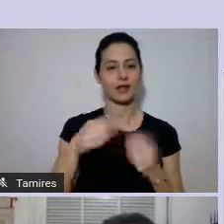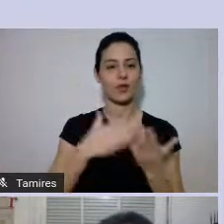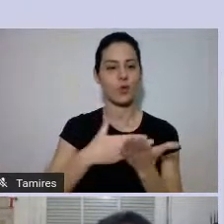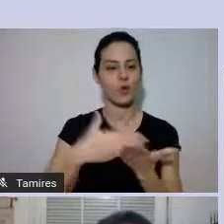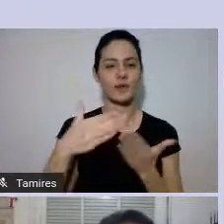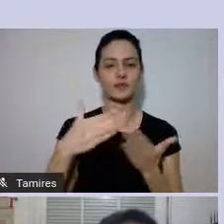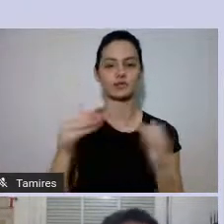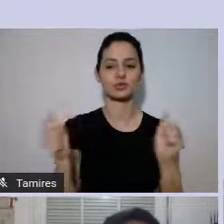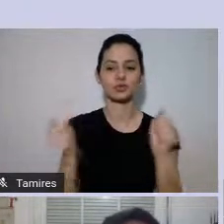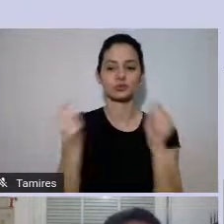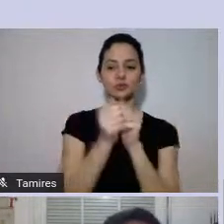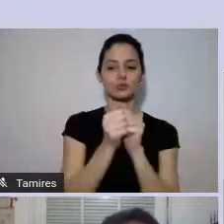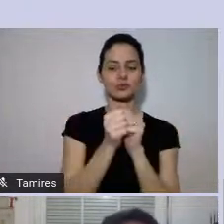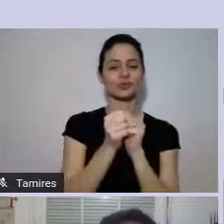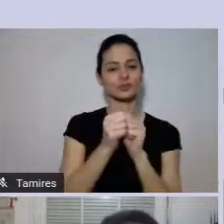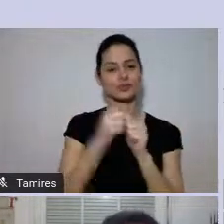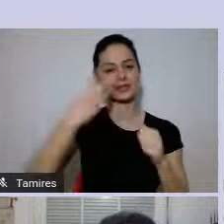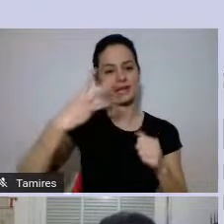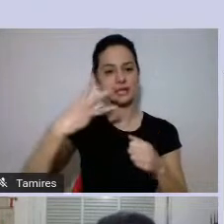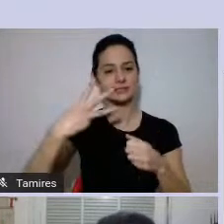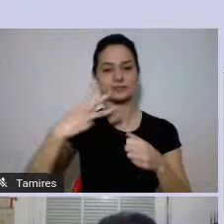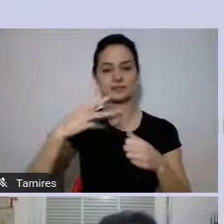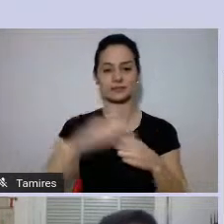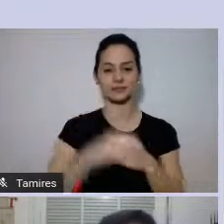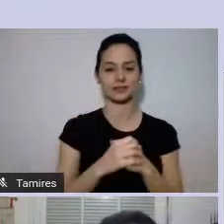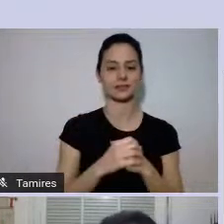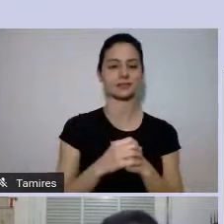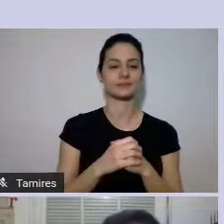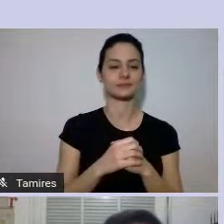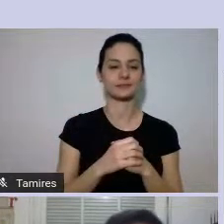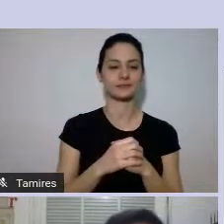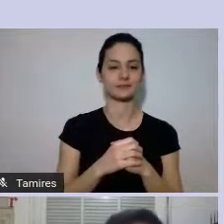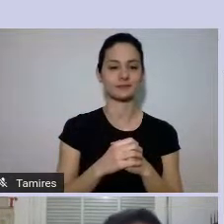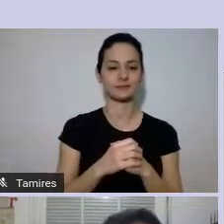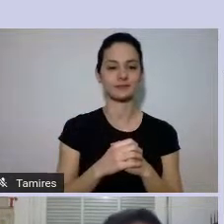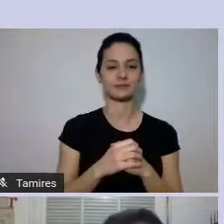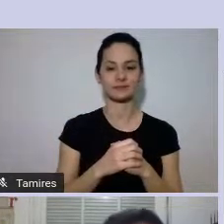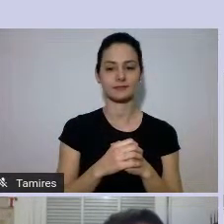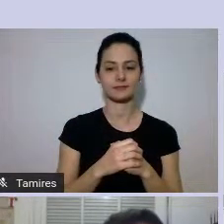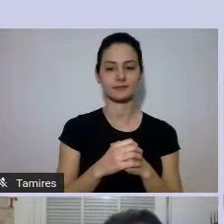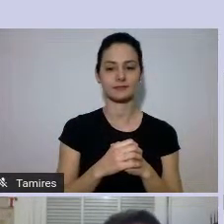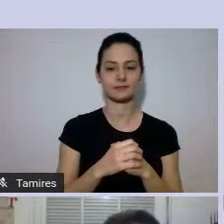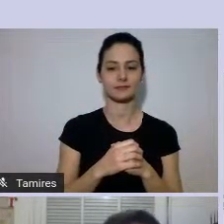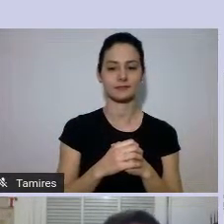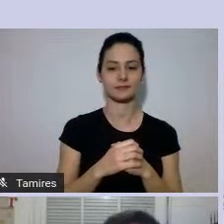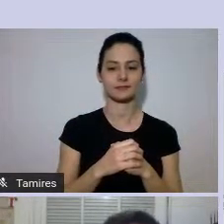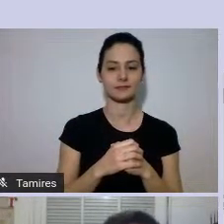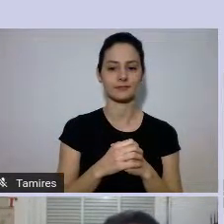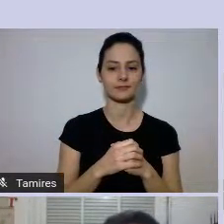na junção de três continentes pela via do Atlântico. Pode passar também, mais um.